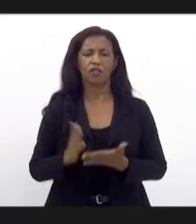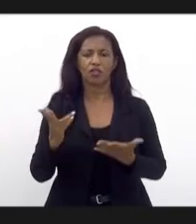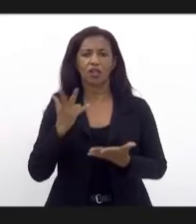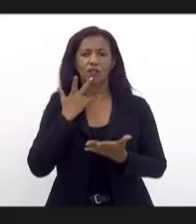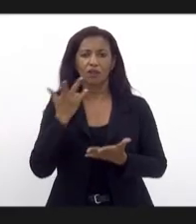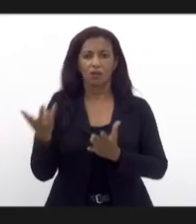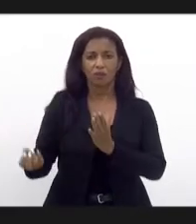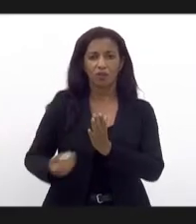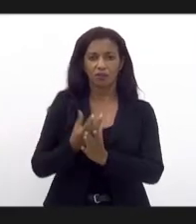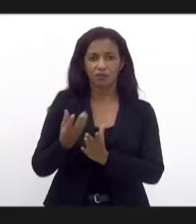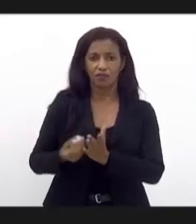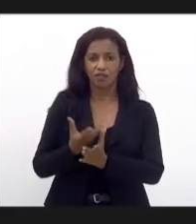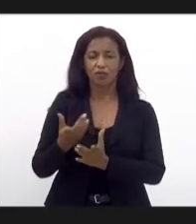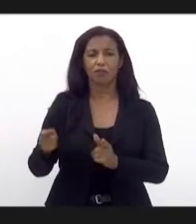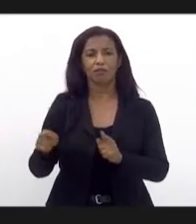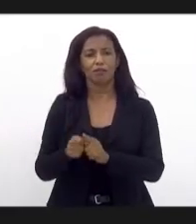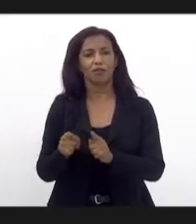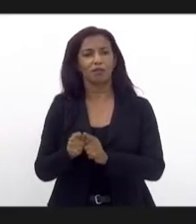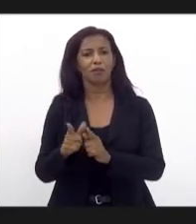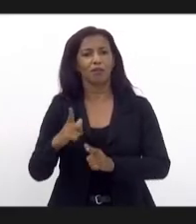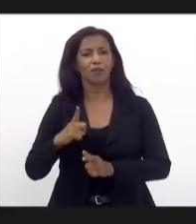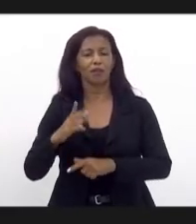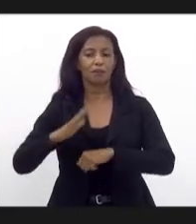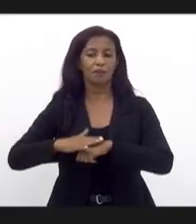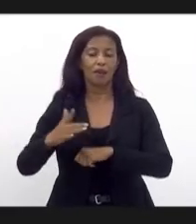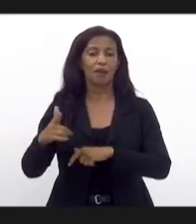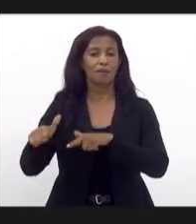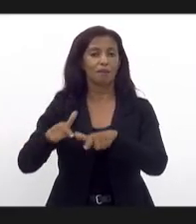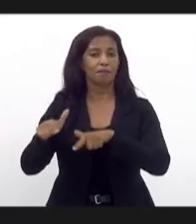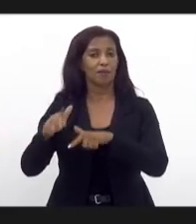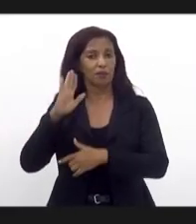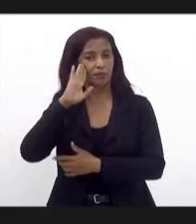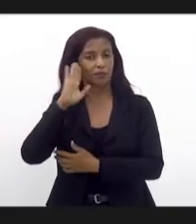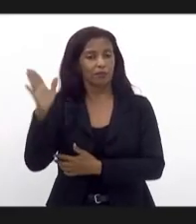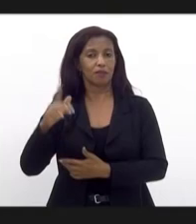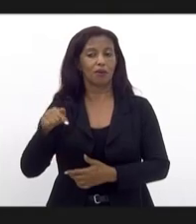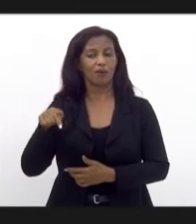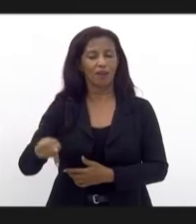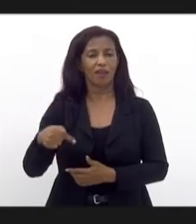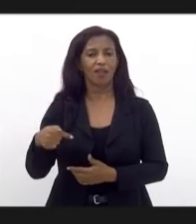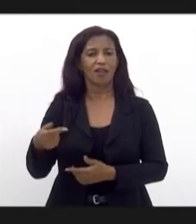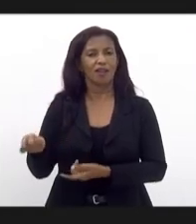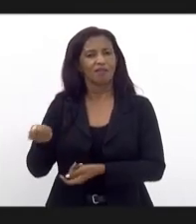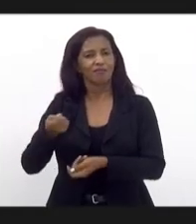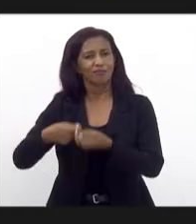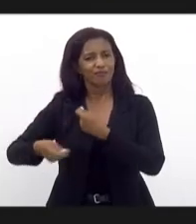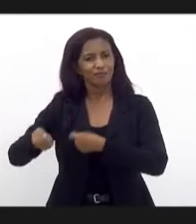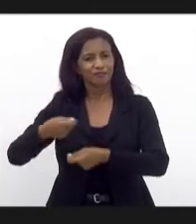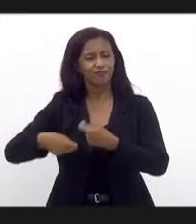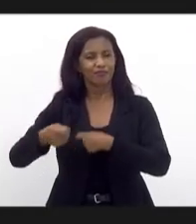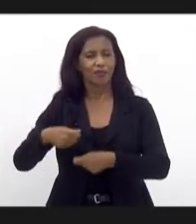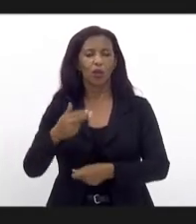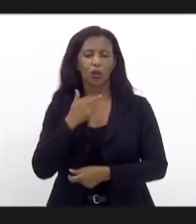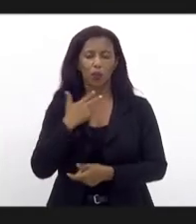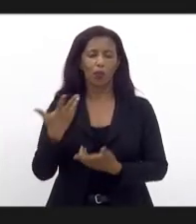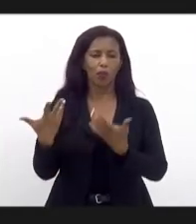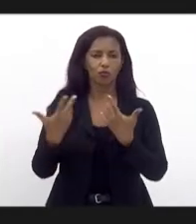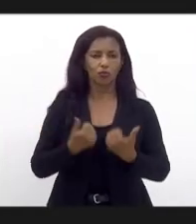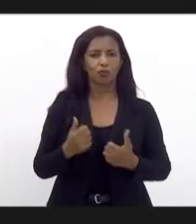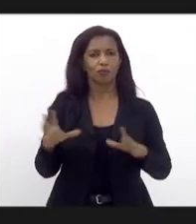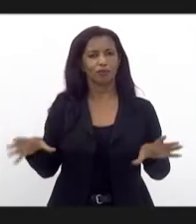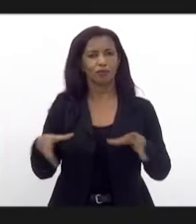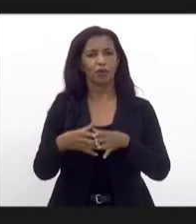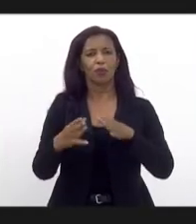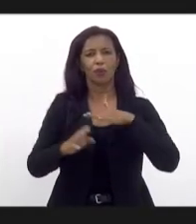falamos de investimento, eu acho que não existe investimento melhor que o emprego. Né? Ele que vai gerar bem-estar social. Então, podem contar conosco,